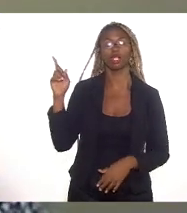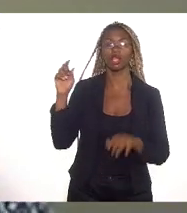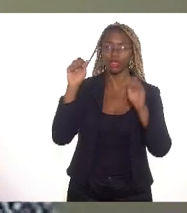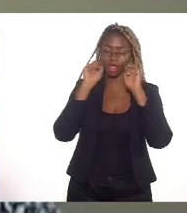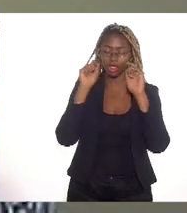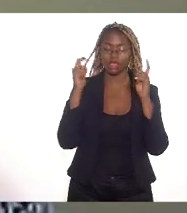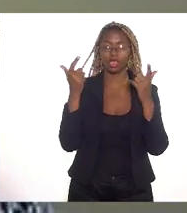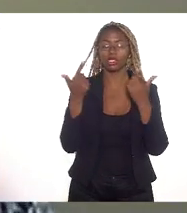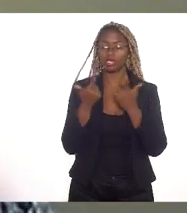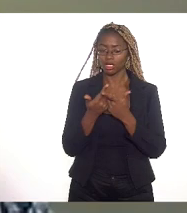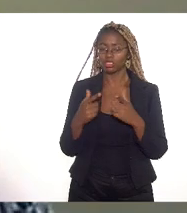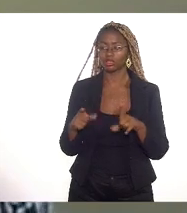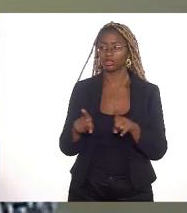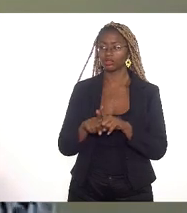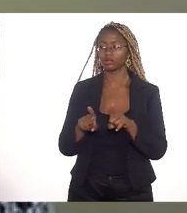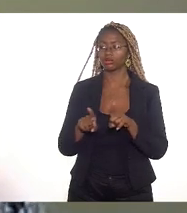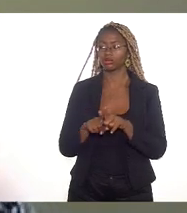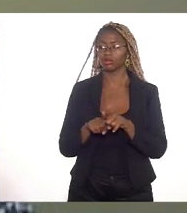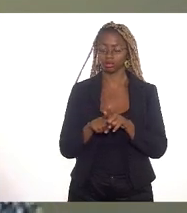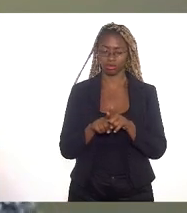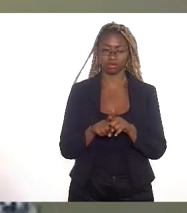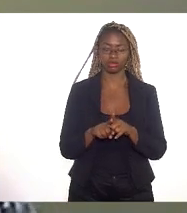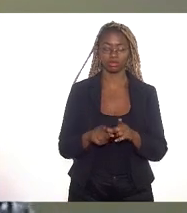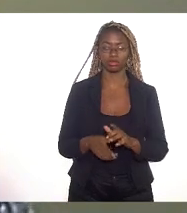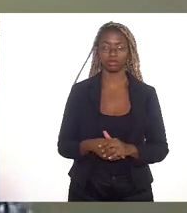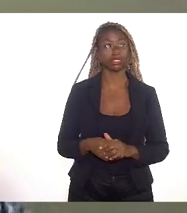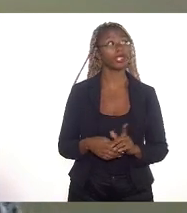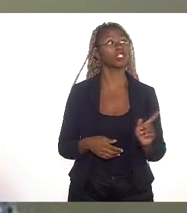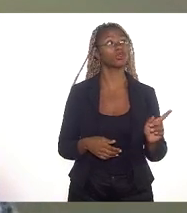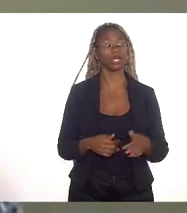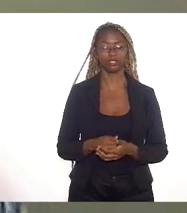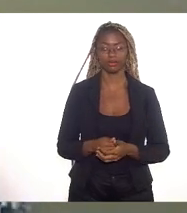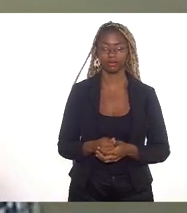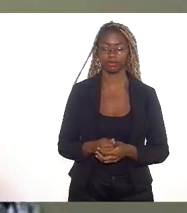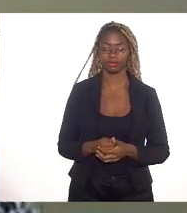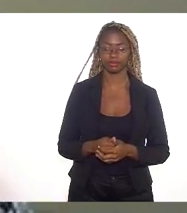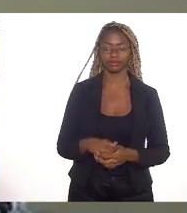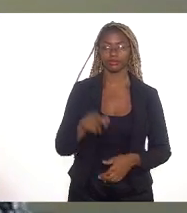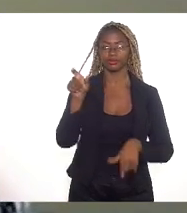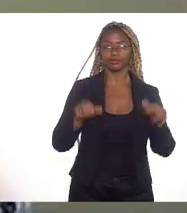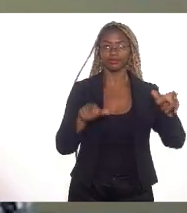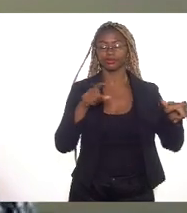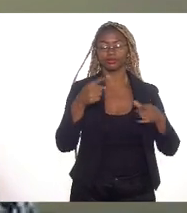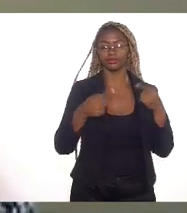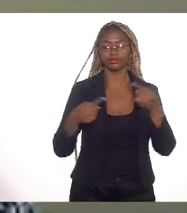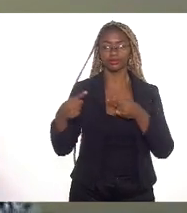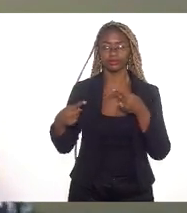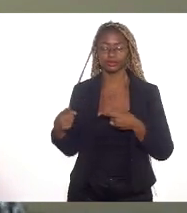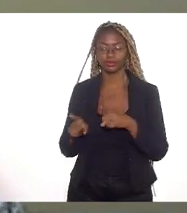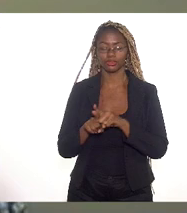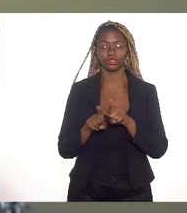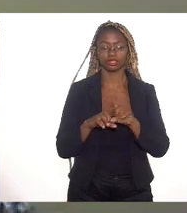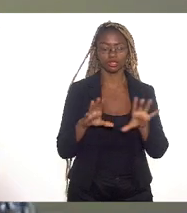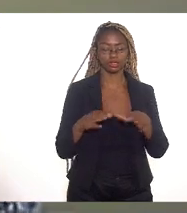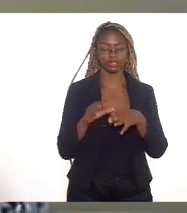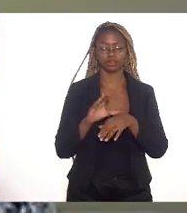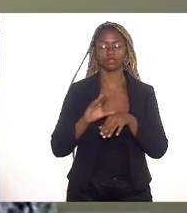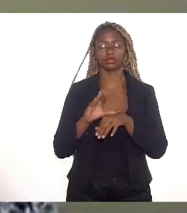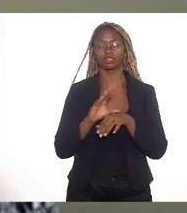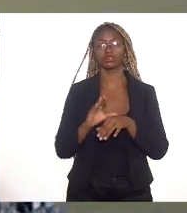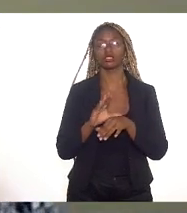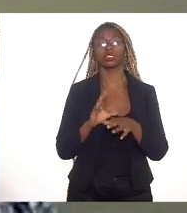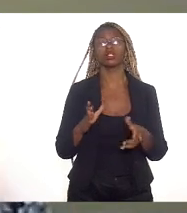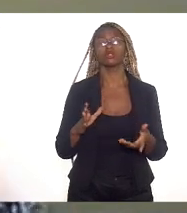só através dos mandatos individuais de cada parlamentar, mas também da atuação da Comissão de Saúde e da Comissão